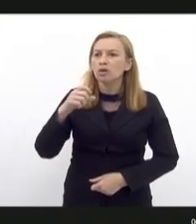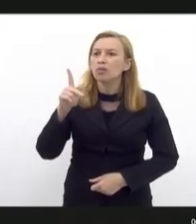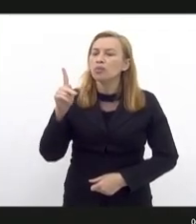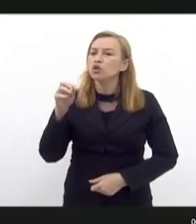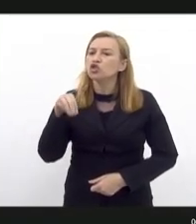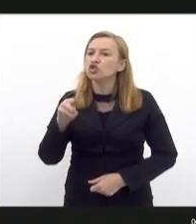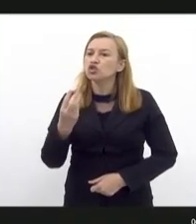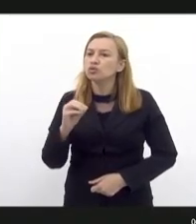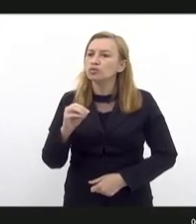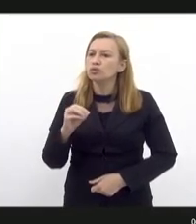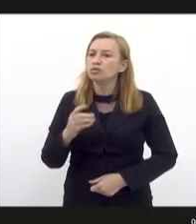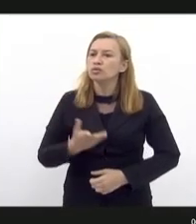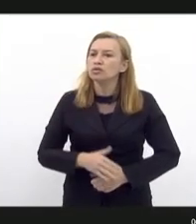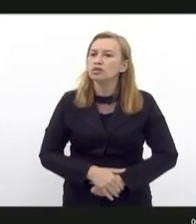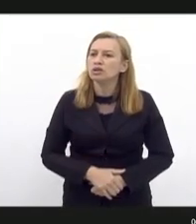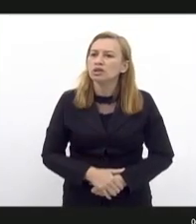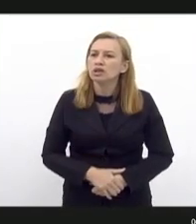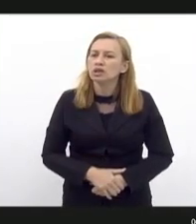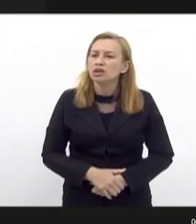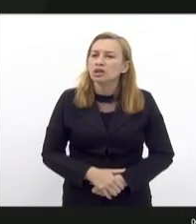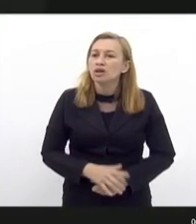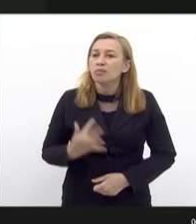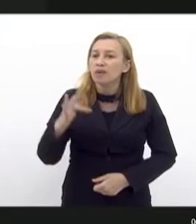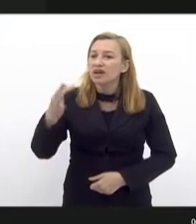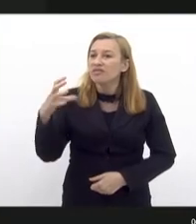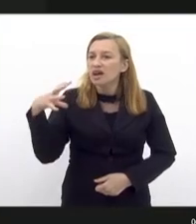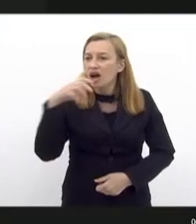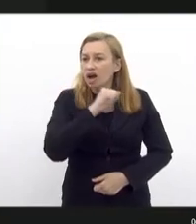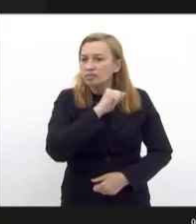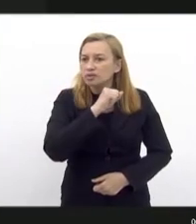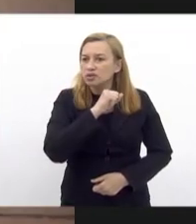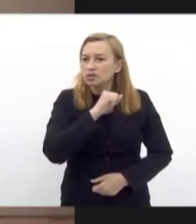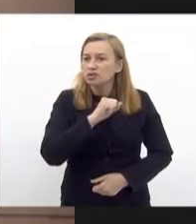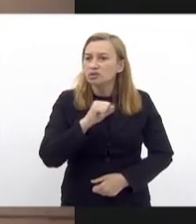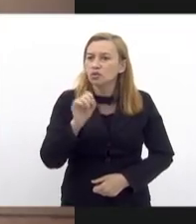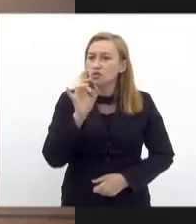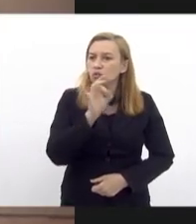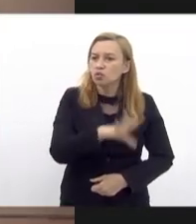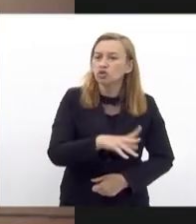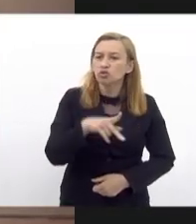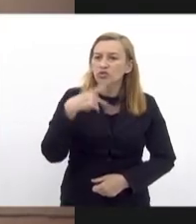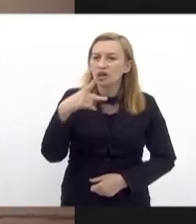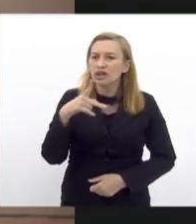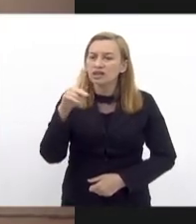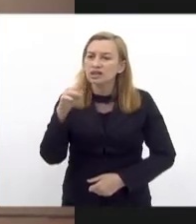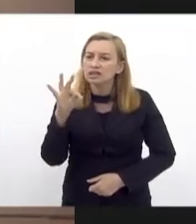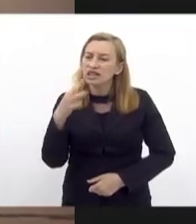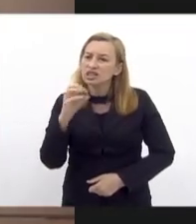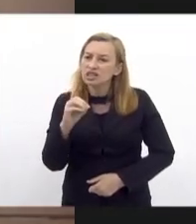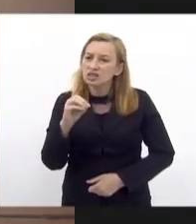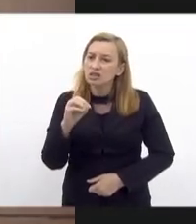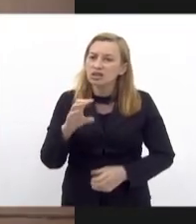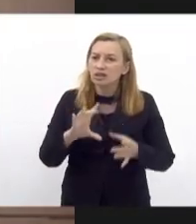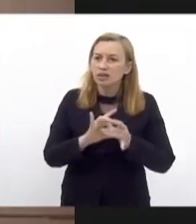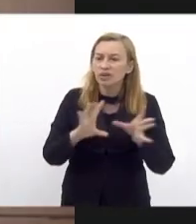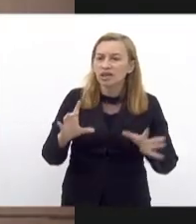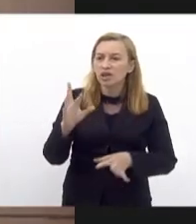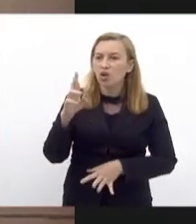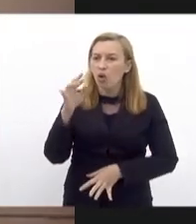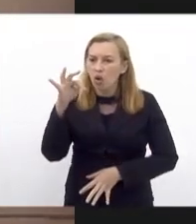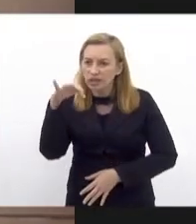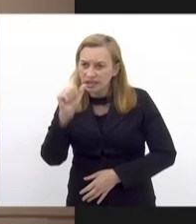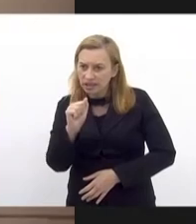favor. Vou ser breve e rápido. O último argumento do Tarcísio era da liberdade de rotas.